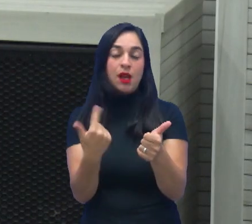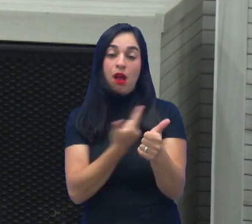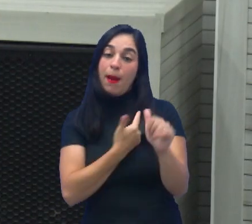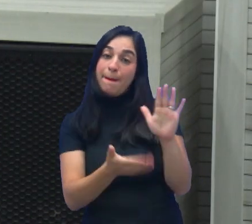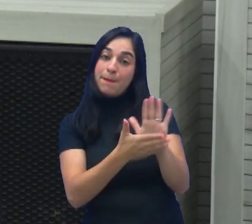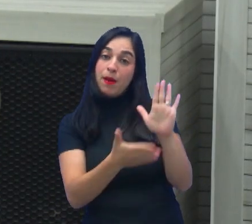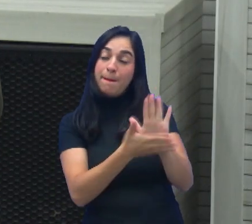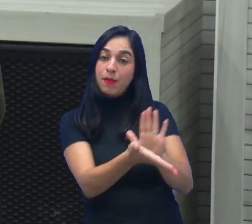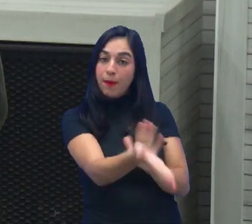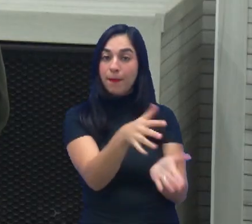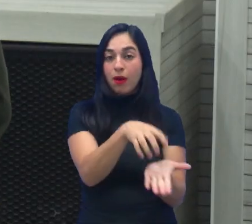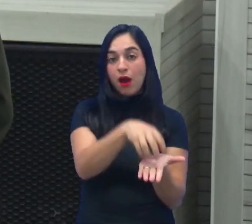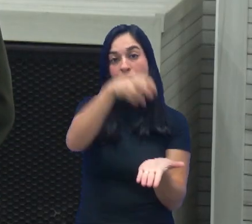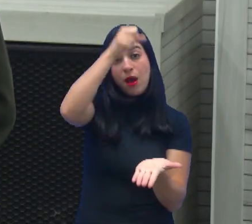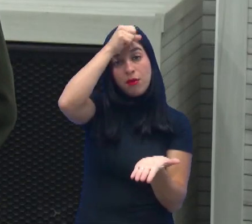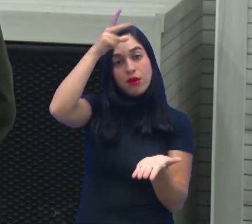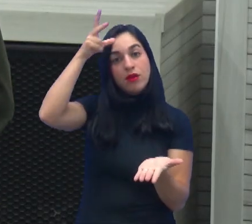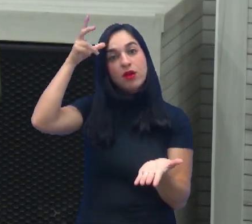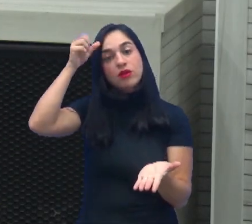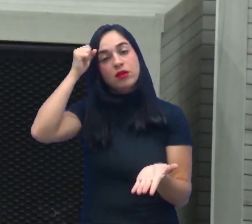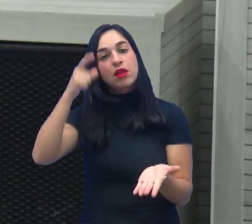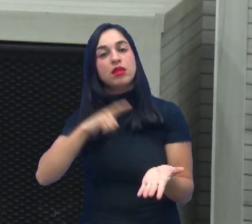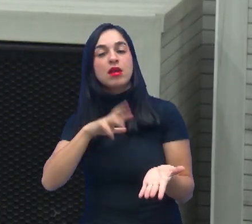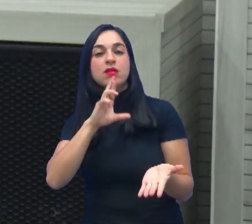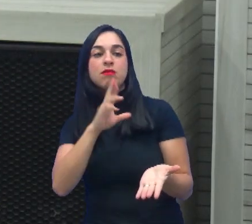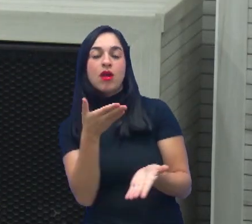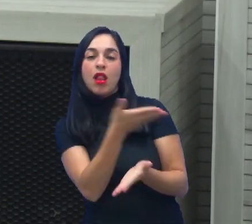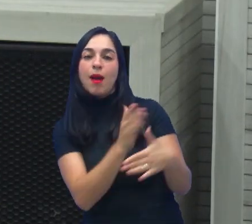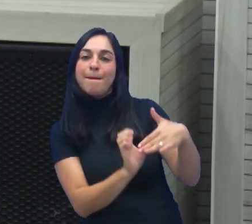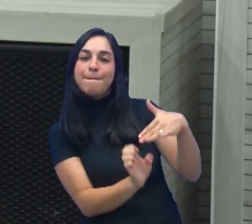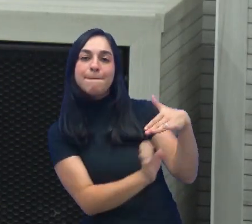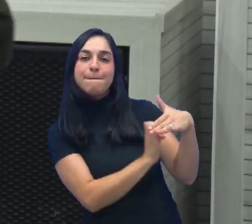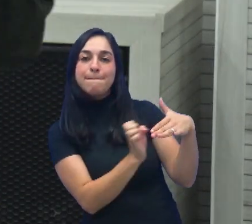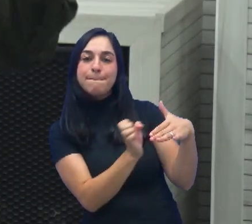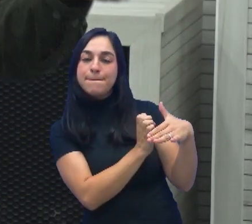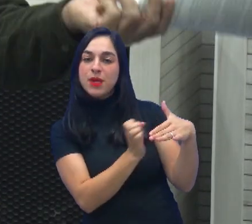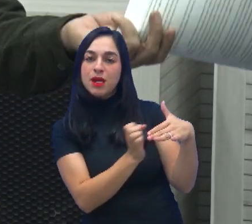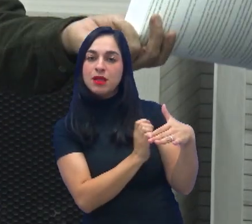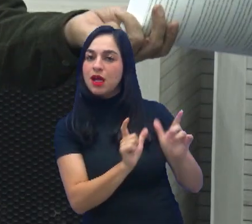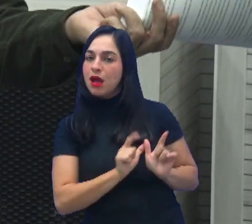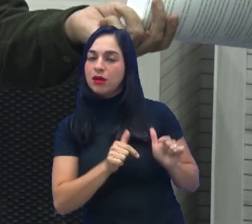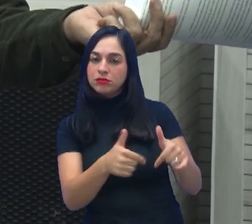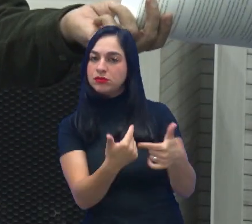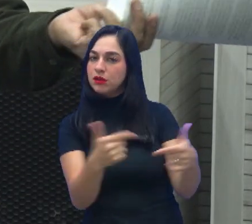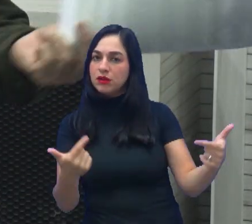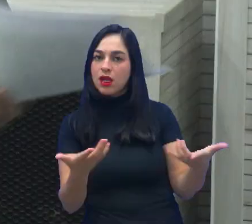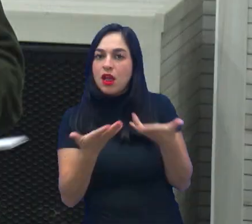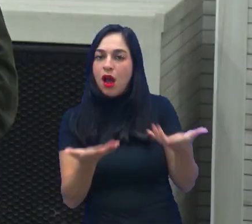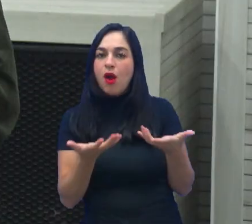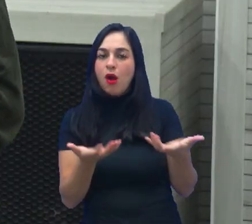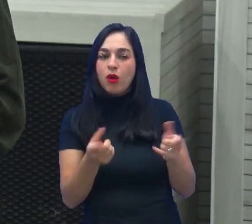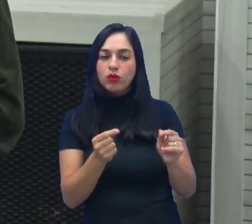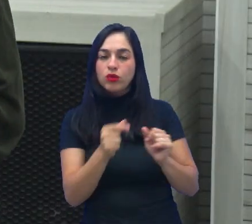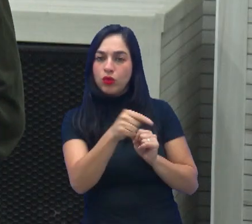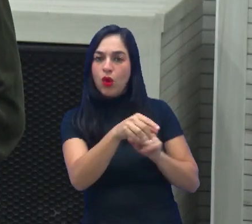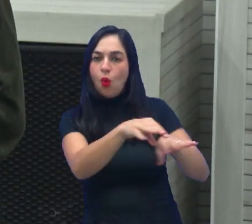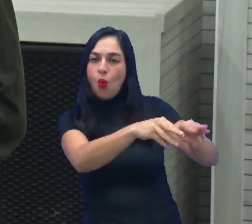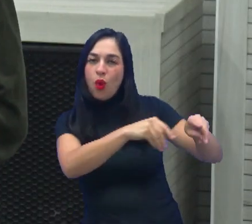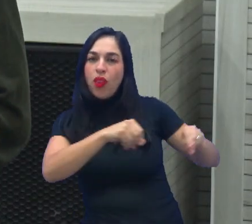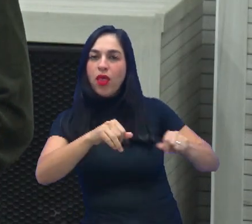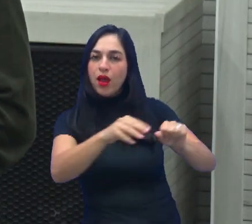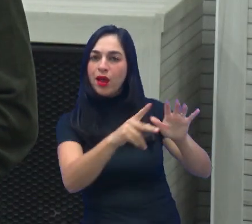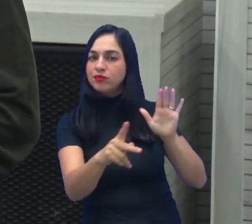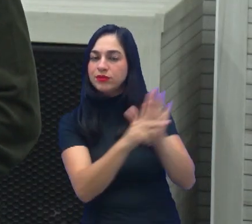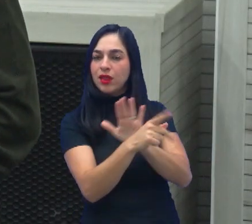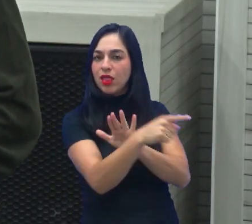saia com a resposta devida de uma empresa que não tomou os devidos cuidados e agora quer reaver o seu terreno. Então, nós precisamos pensar nisso e